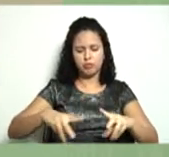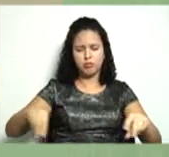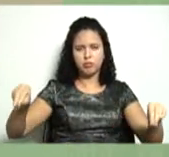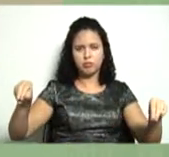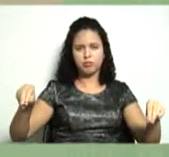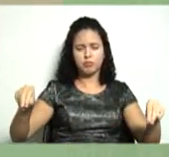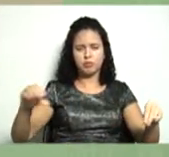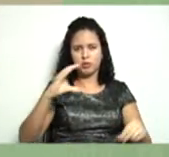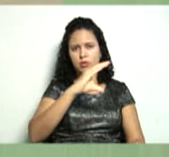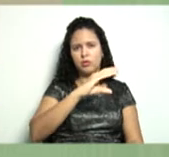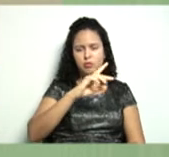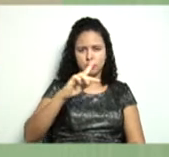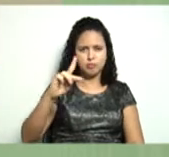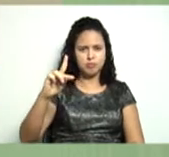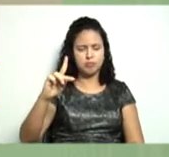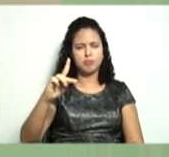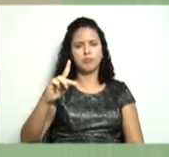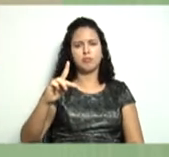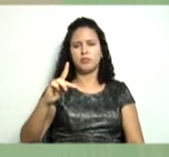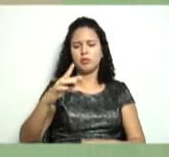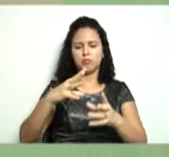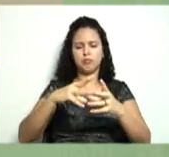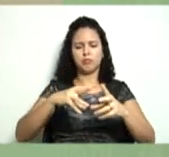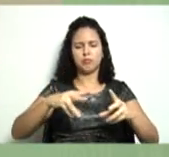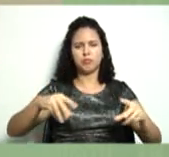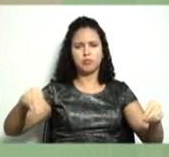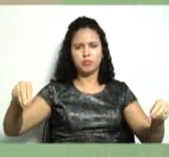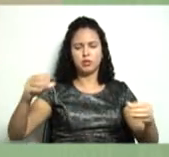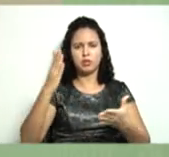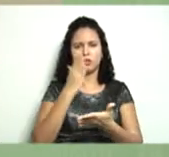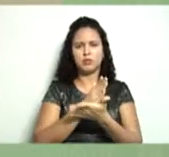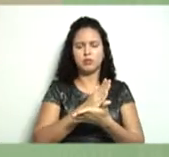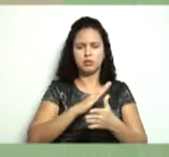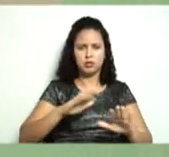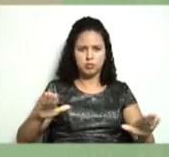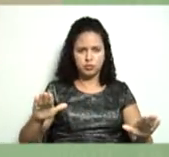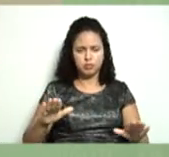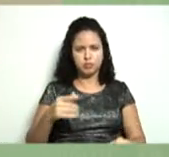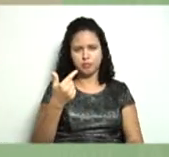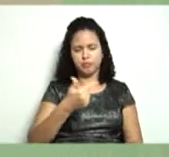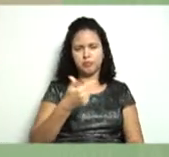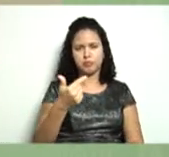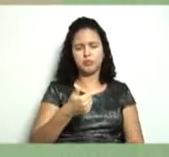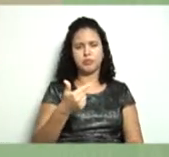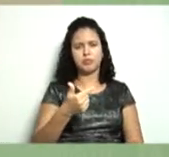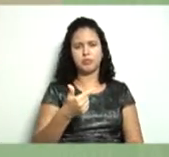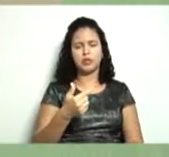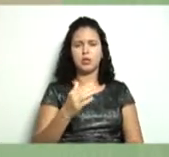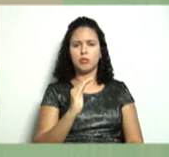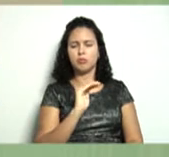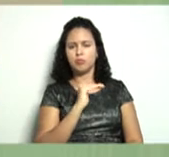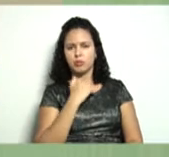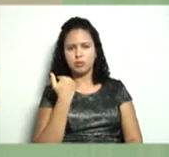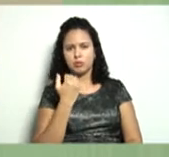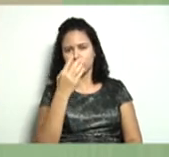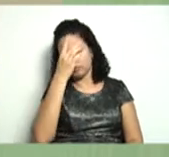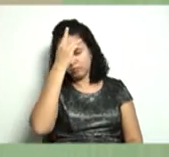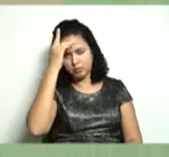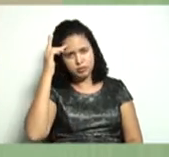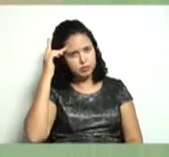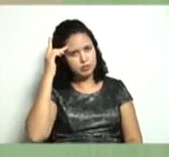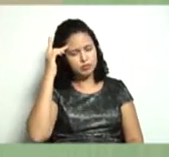a cooperativa não existe mais, dissolveu. 2. Por morte da pessoa